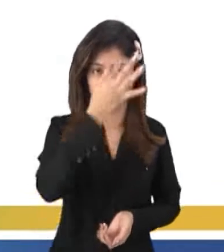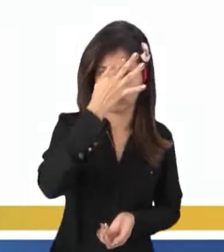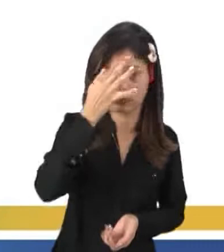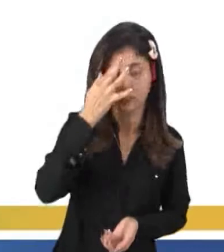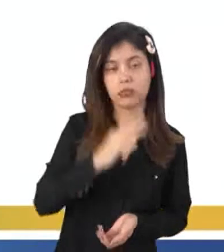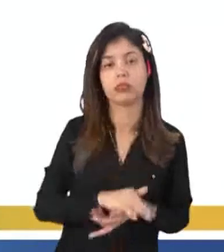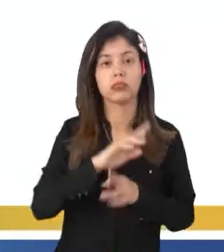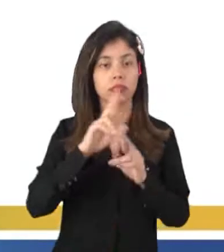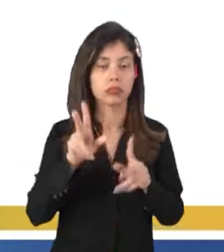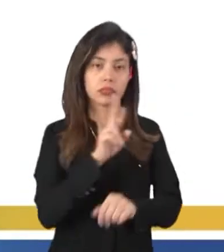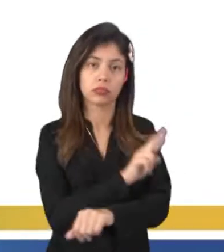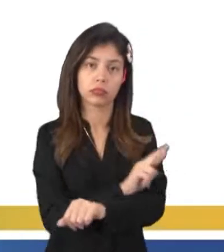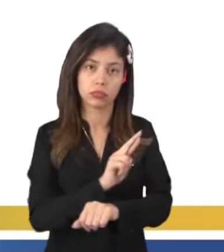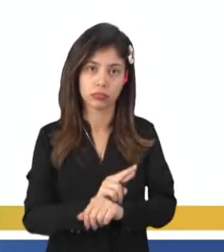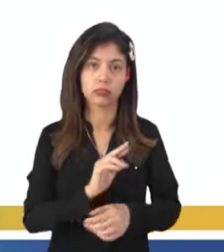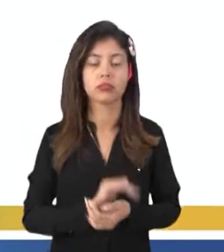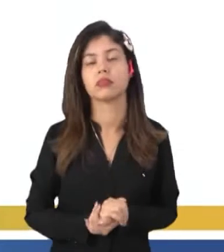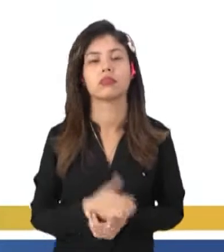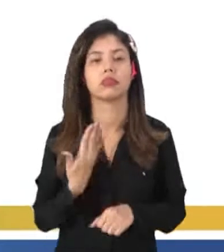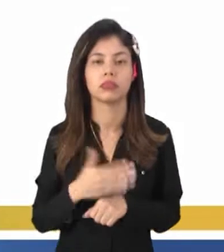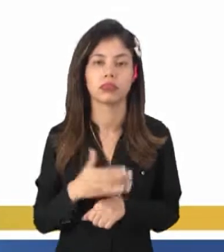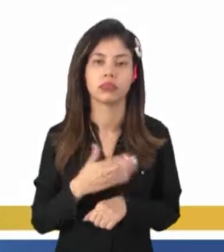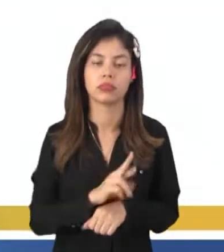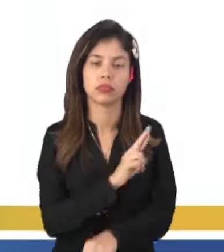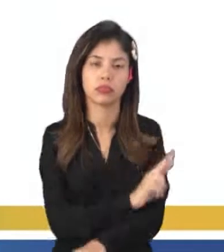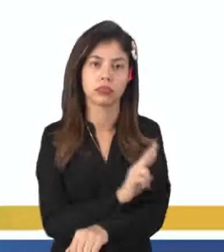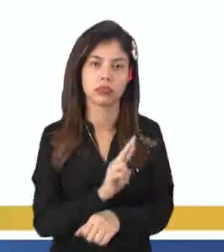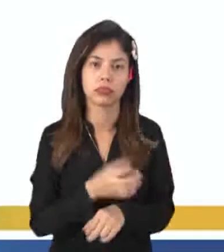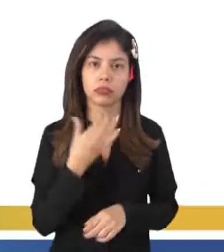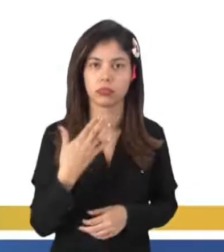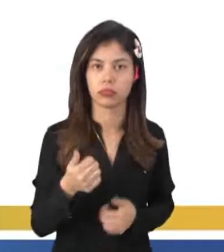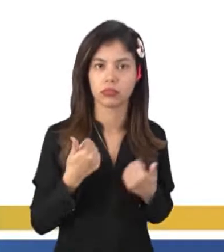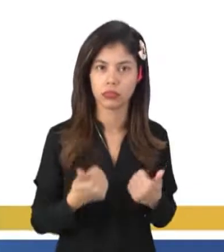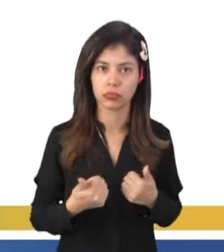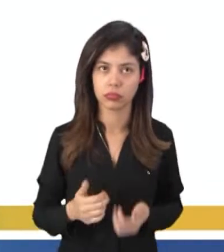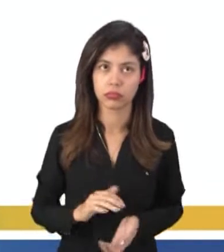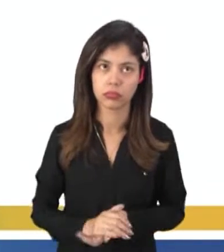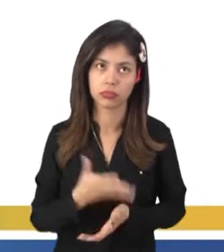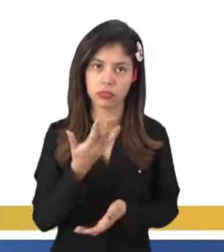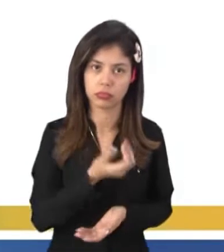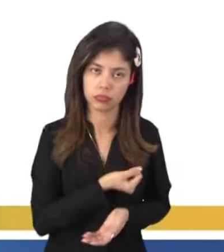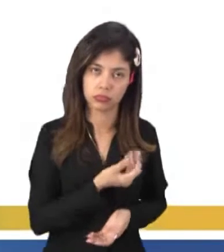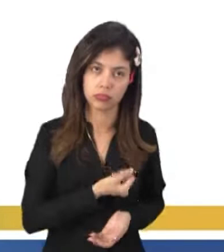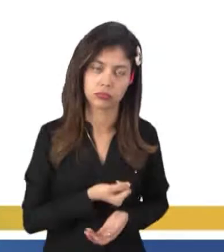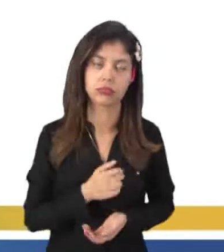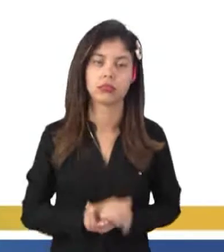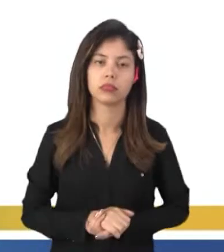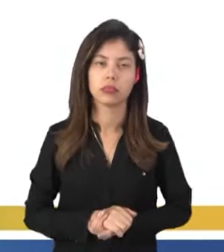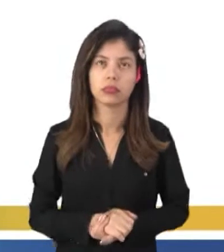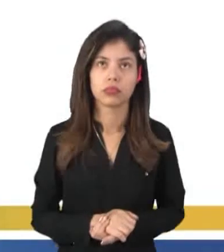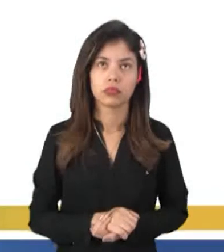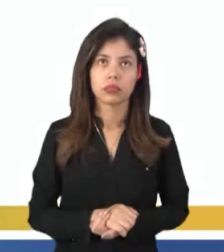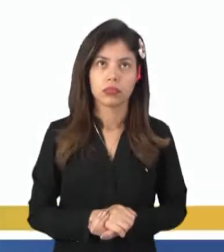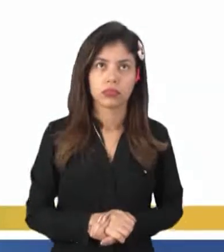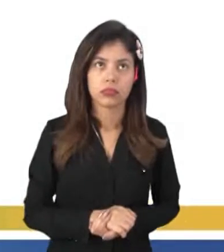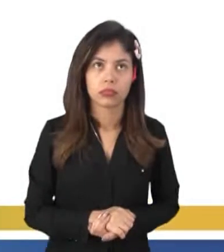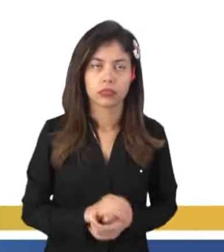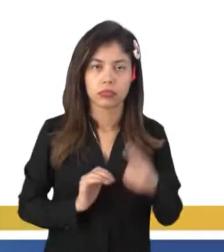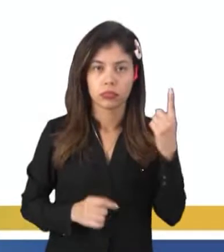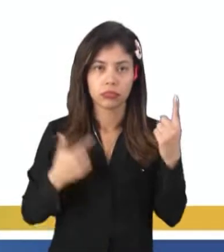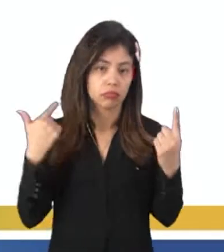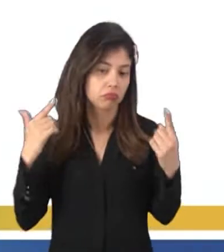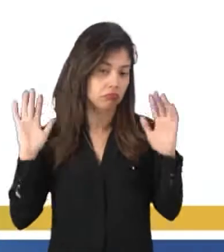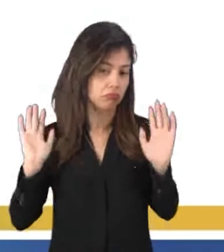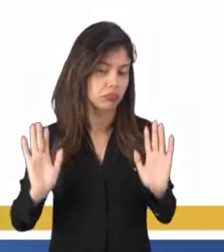é diferente de religião, a pessoa que pratica religião. Tudo bem? Então você vai enumerar também com o número que você acha que é certo, se é 1